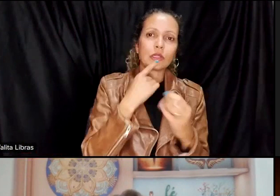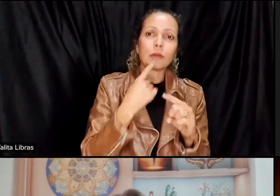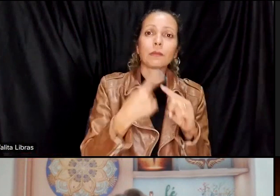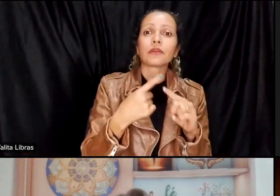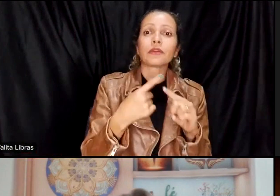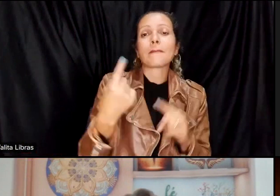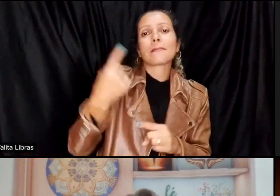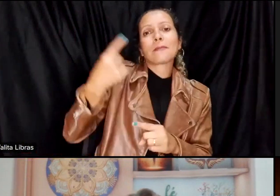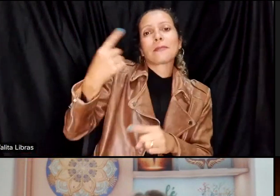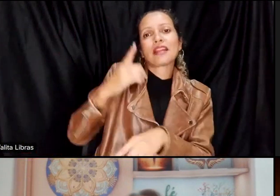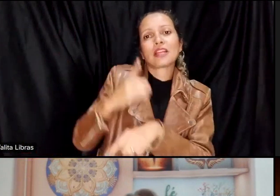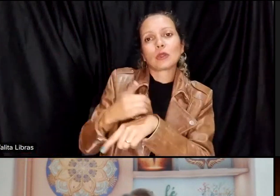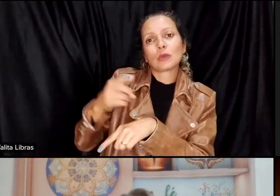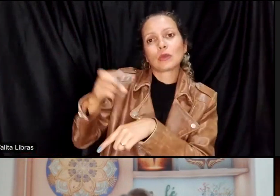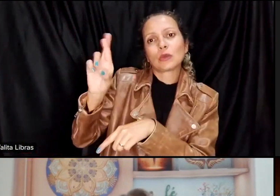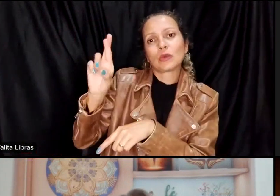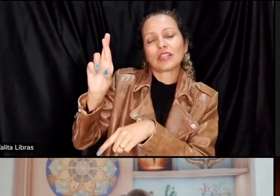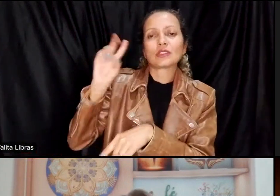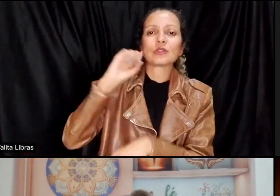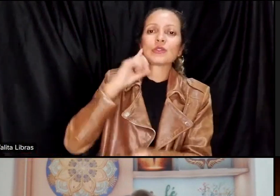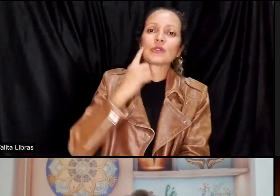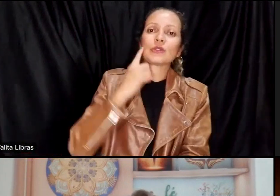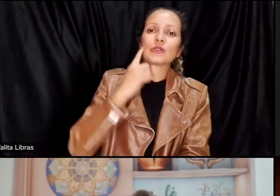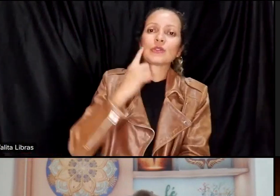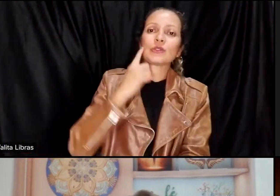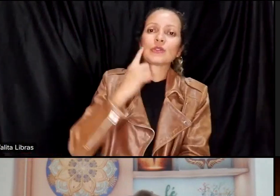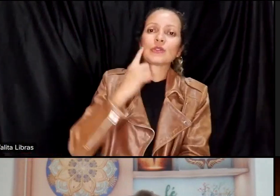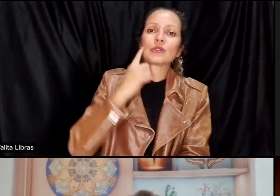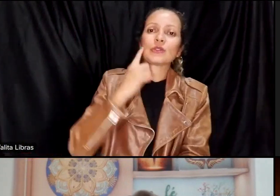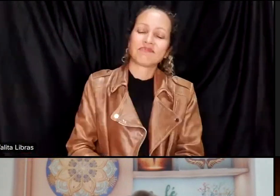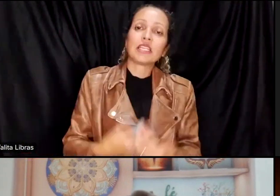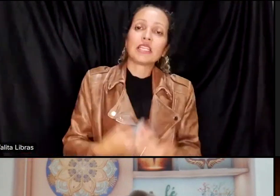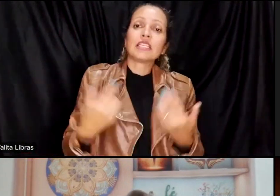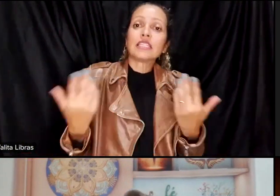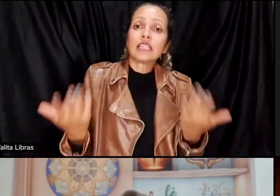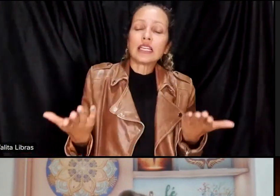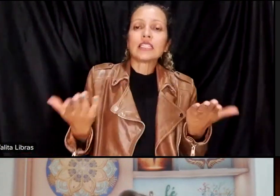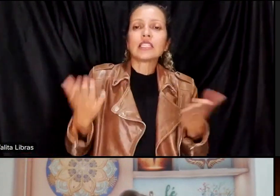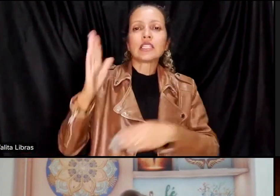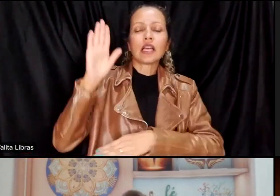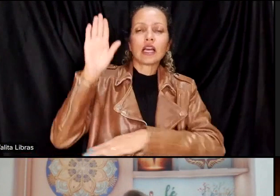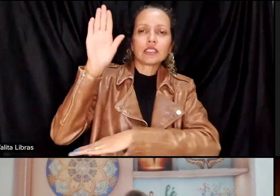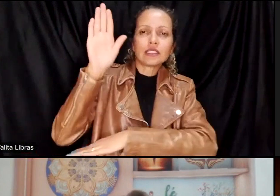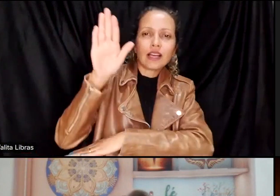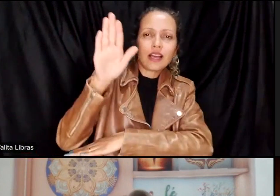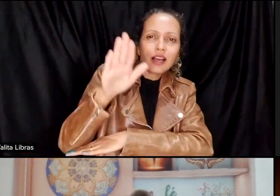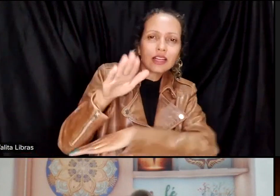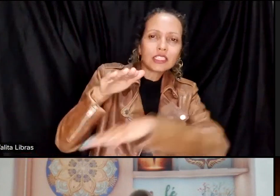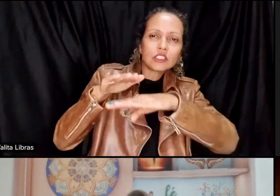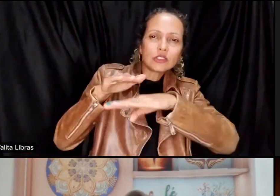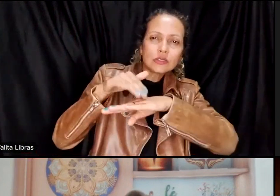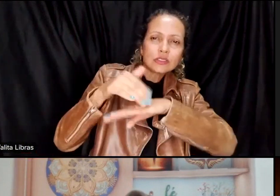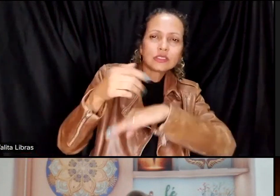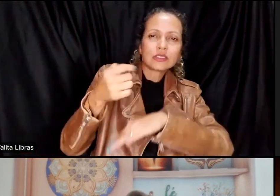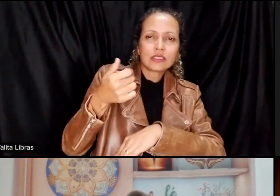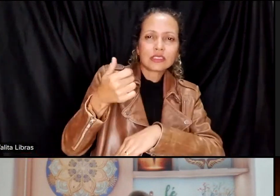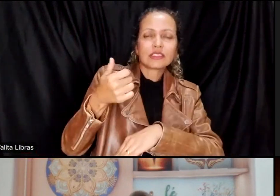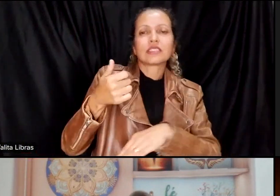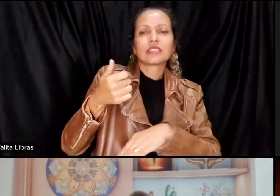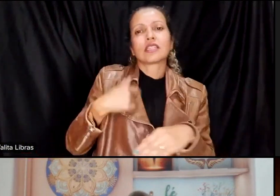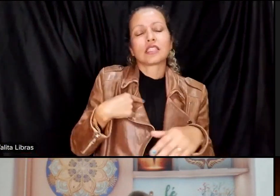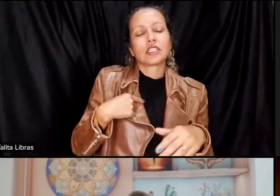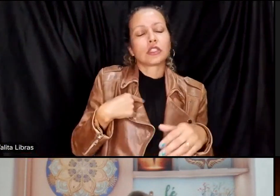E aí, quando a gente... No final da tarde, eu falei para as meninas, olha, eu vi que em frente